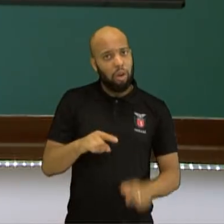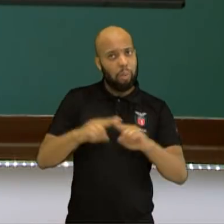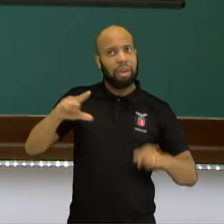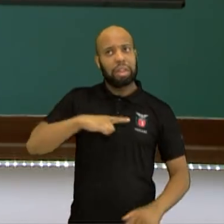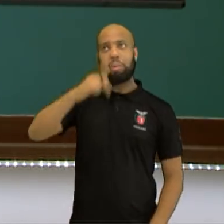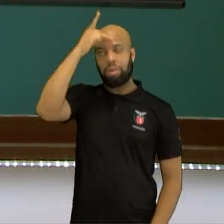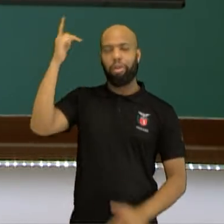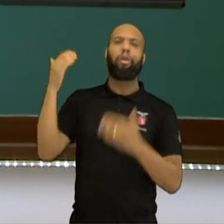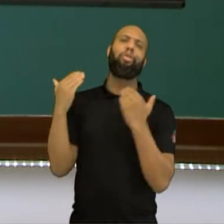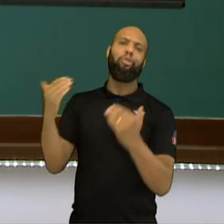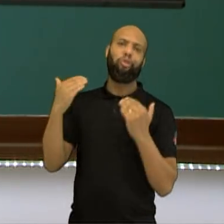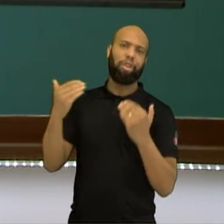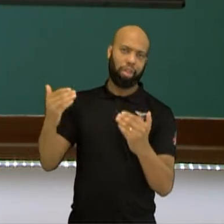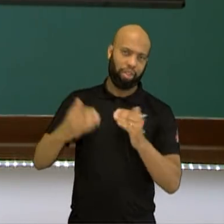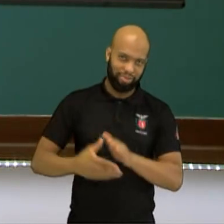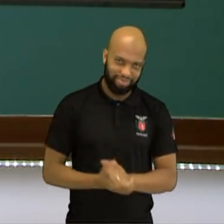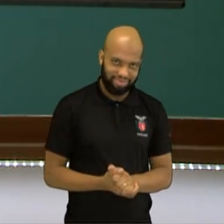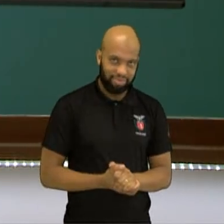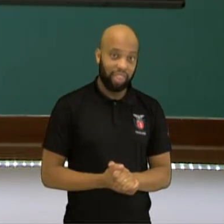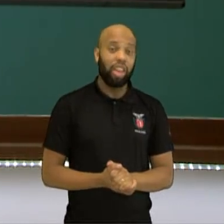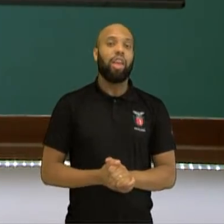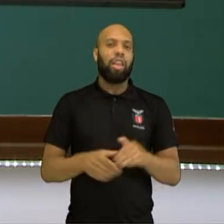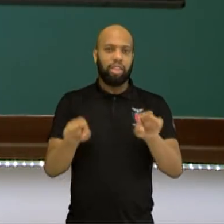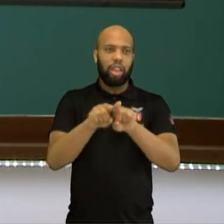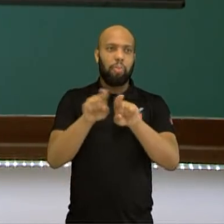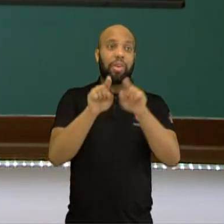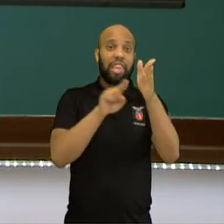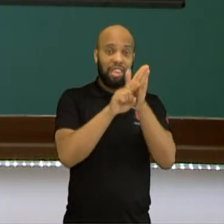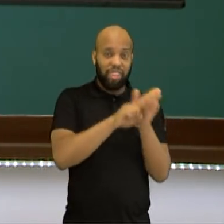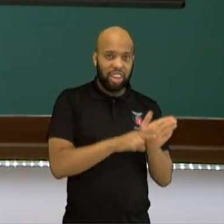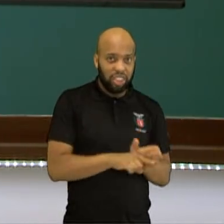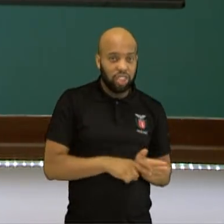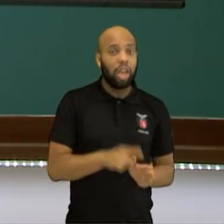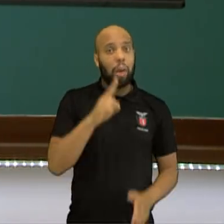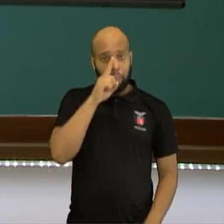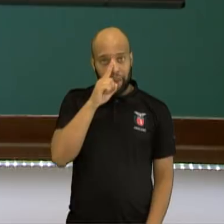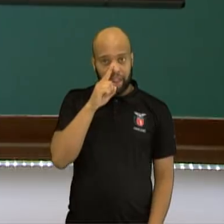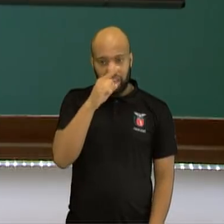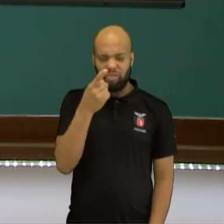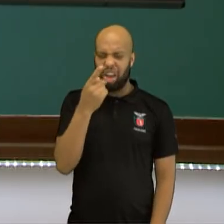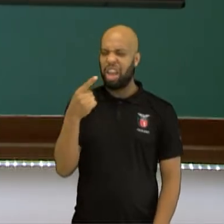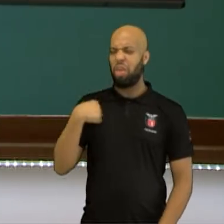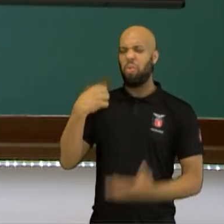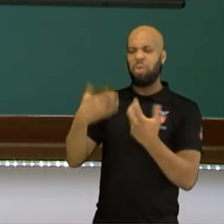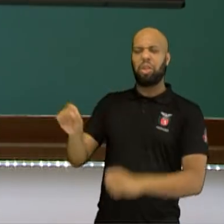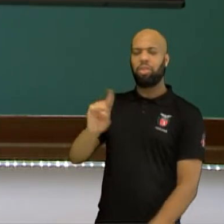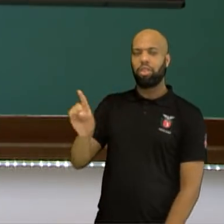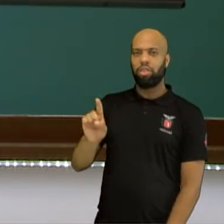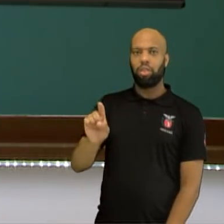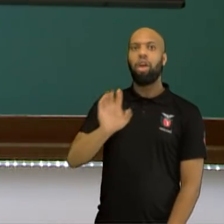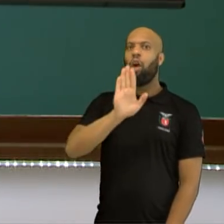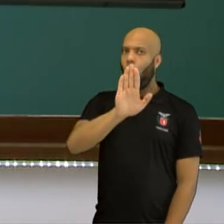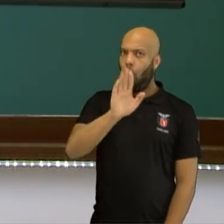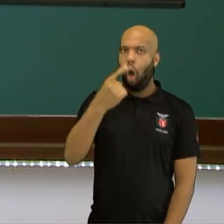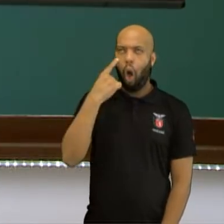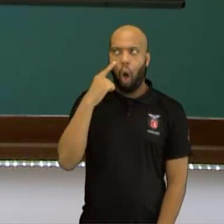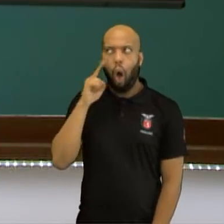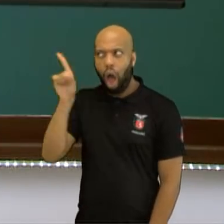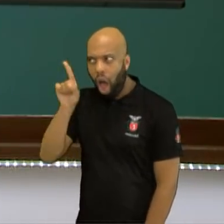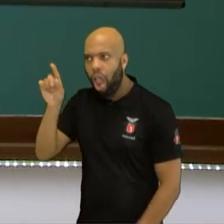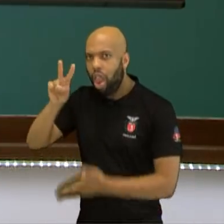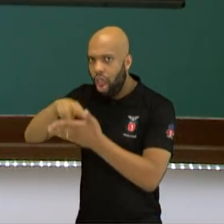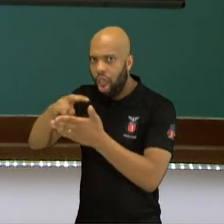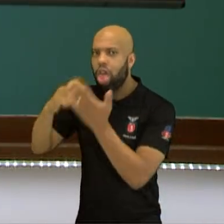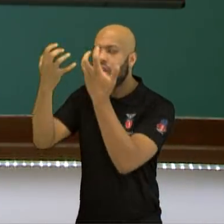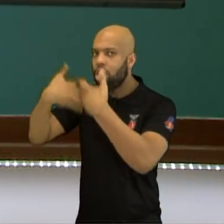ideias, certo? Investigue os perigos do negacionismo científico e pense mais sobre isso. O